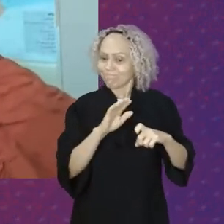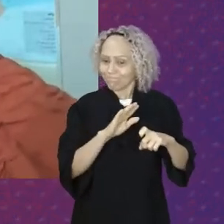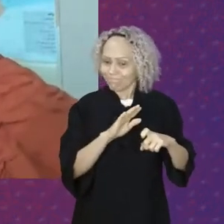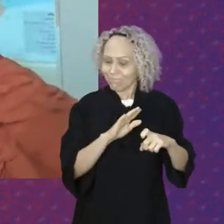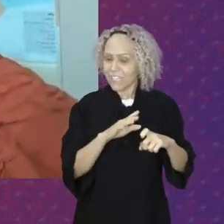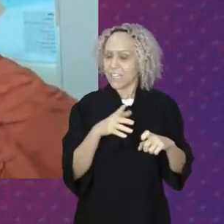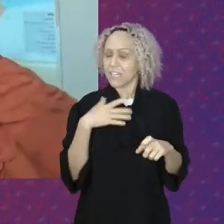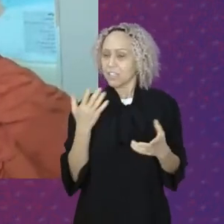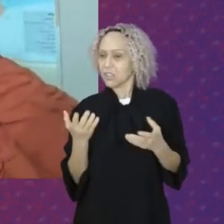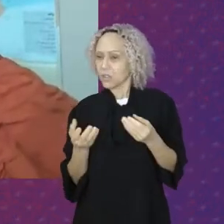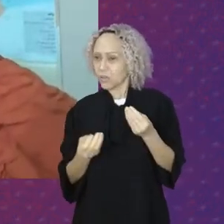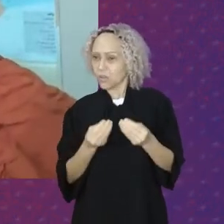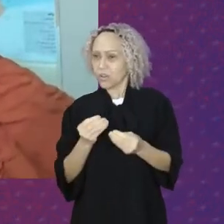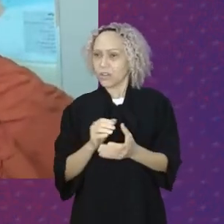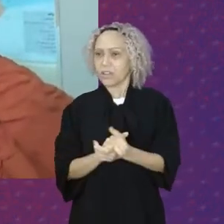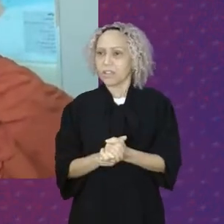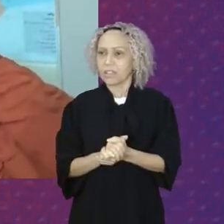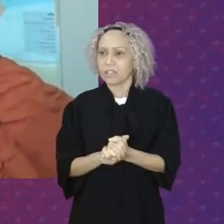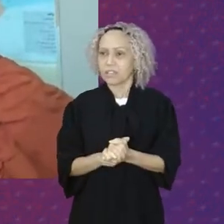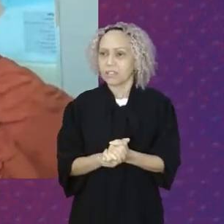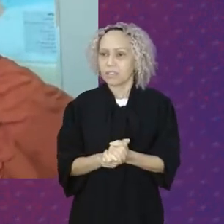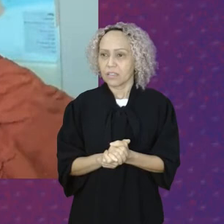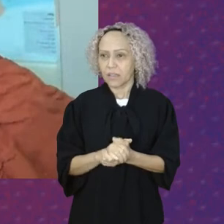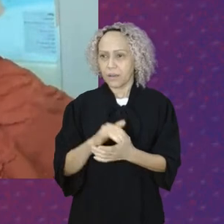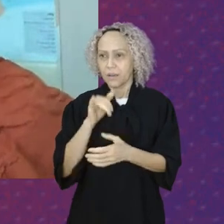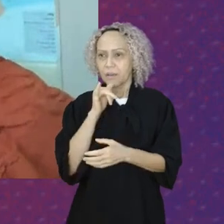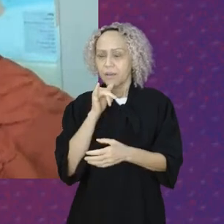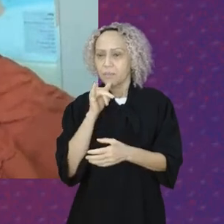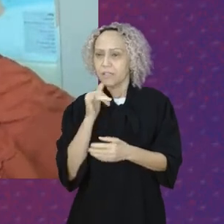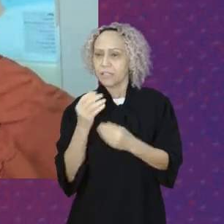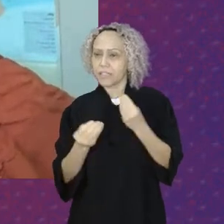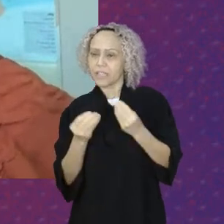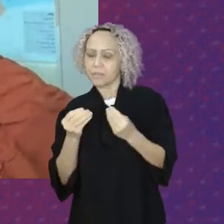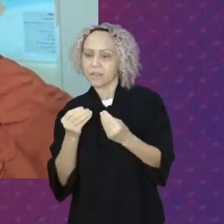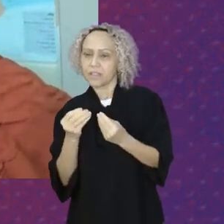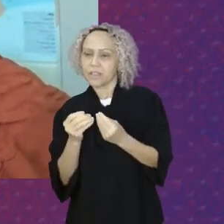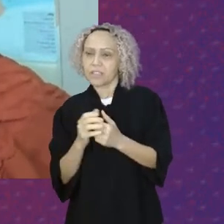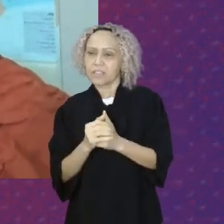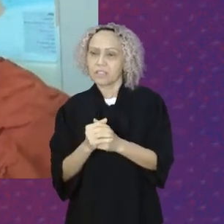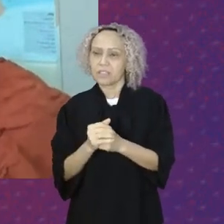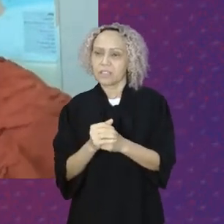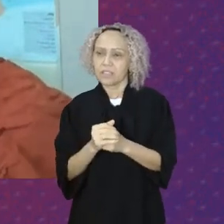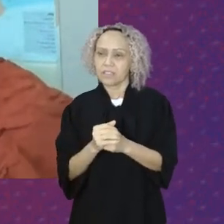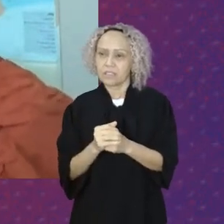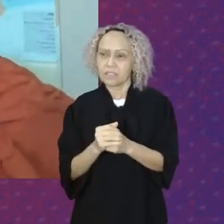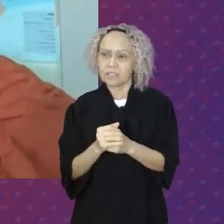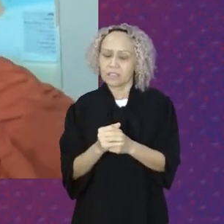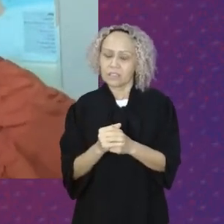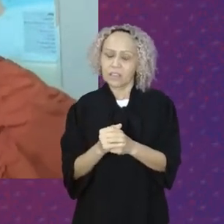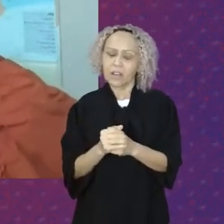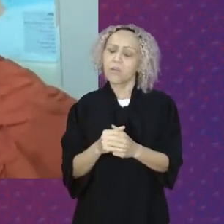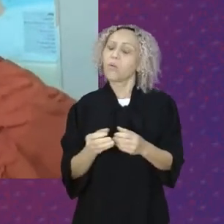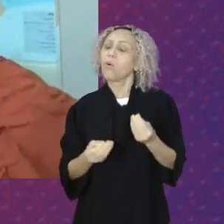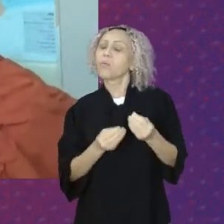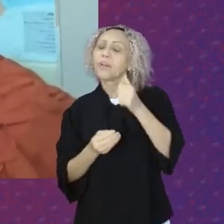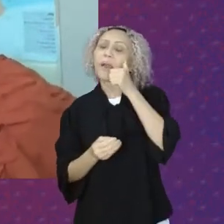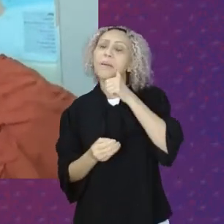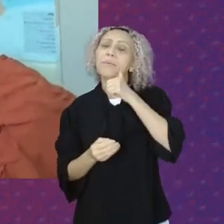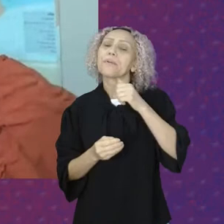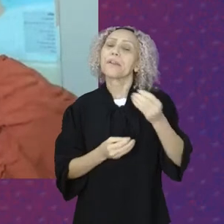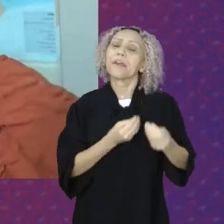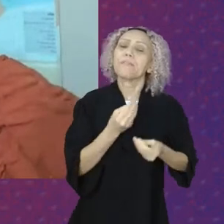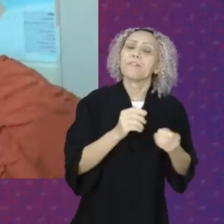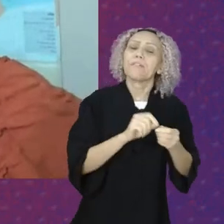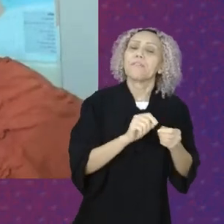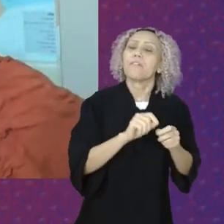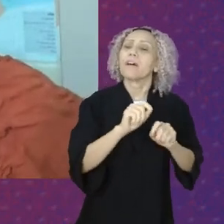determinar para aquela mulher que está gestando o seu filho, o que ela tem que fazer, como que ela tem que fazer,